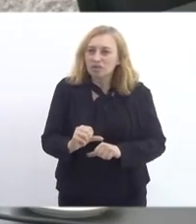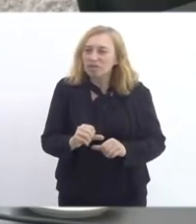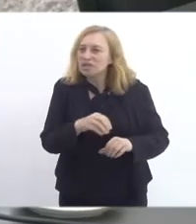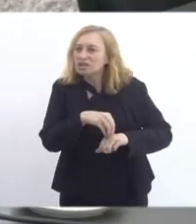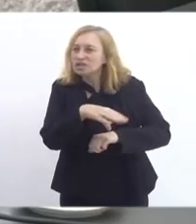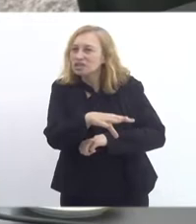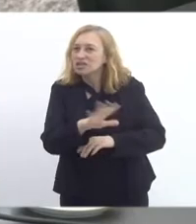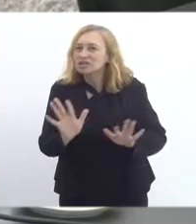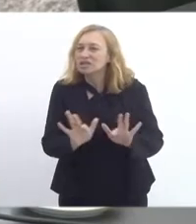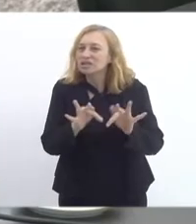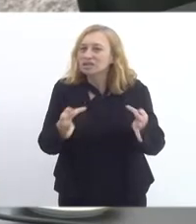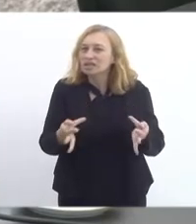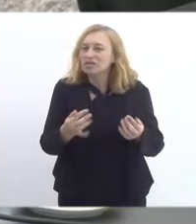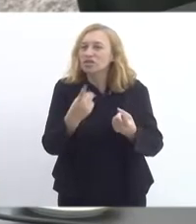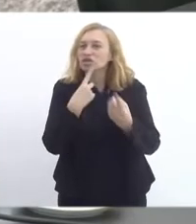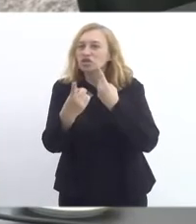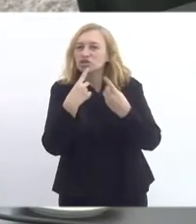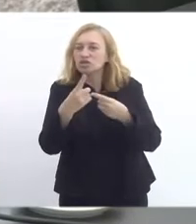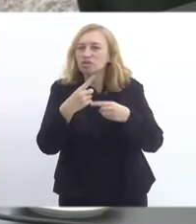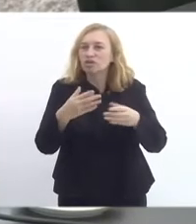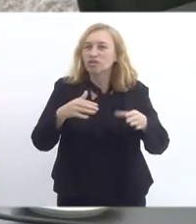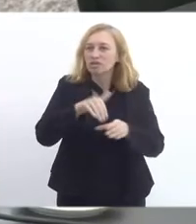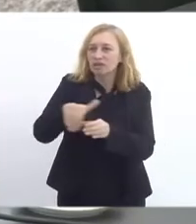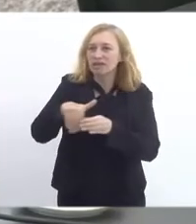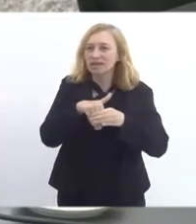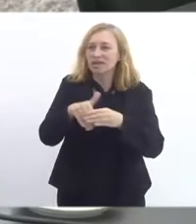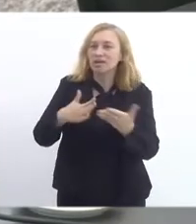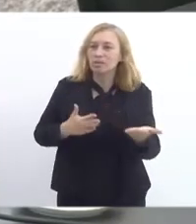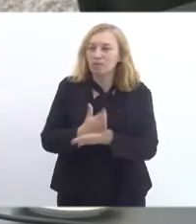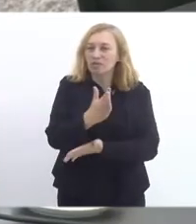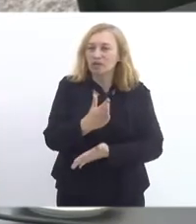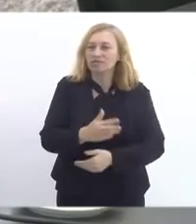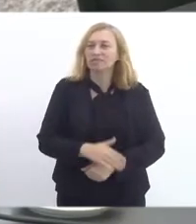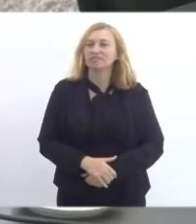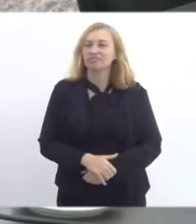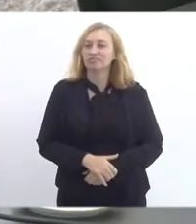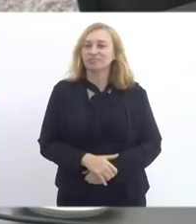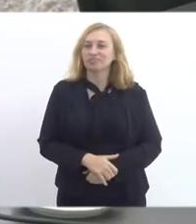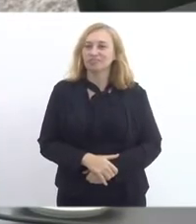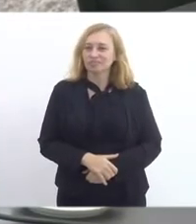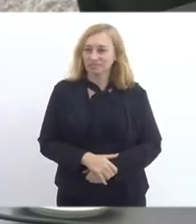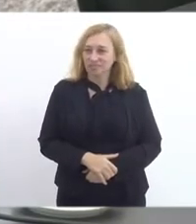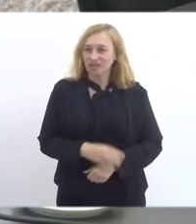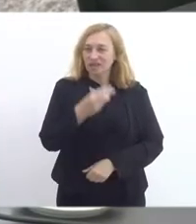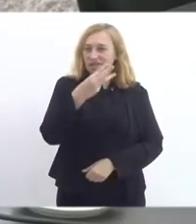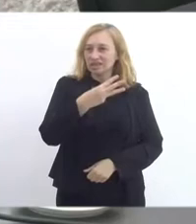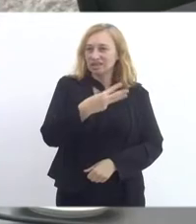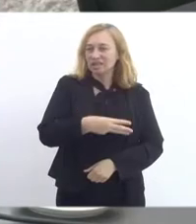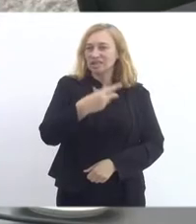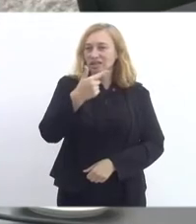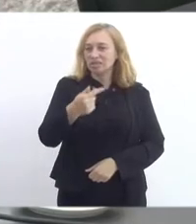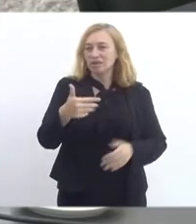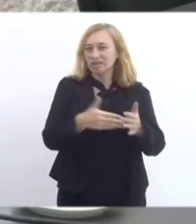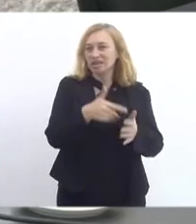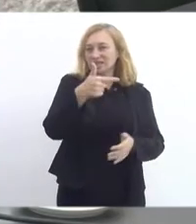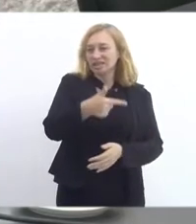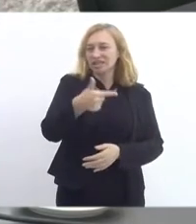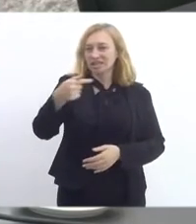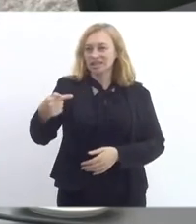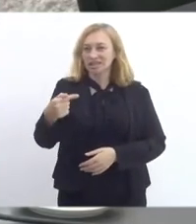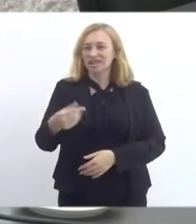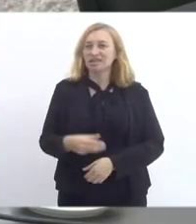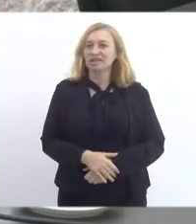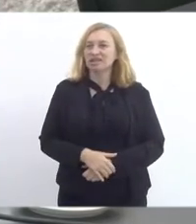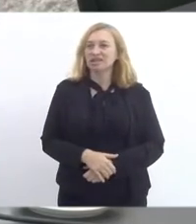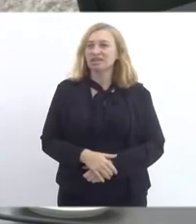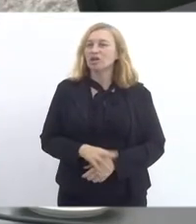indicação simples. Em discussão, em votação, aprovado do item 31 ao 37, dispensando a leitura. A gente podia dar um nome